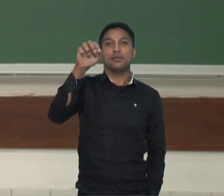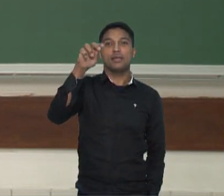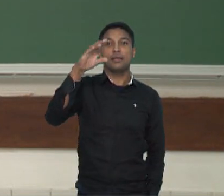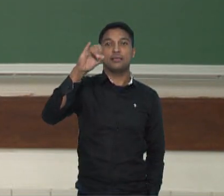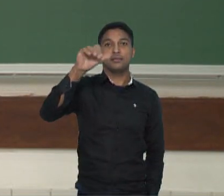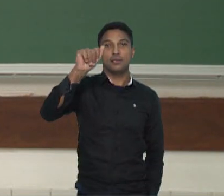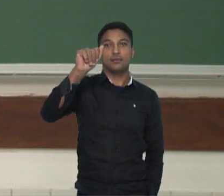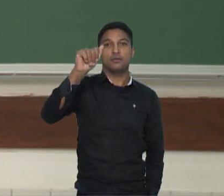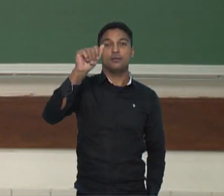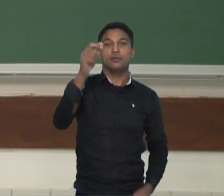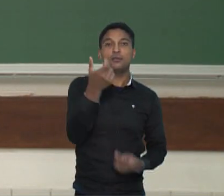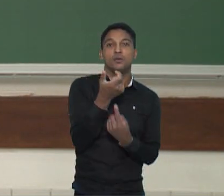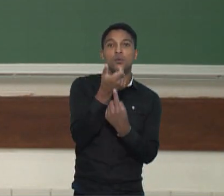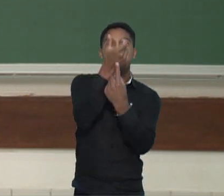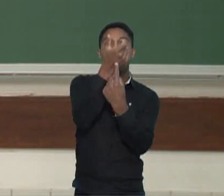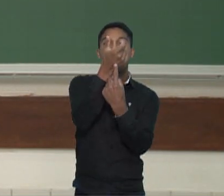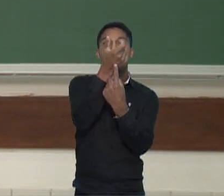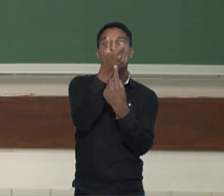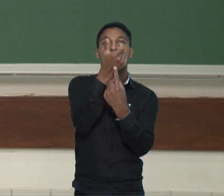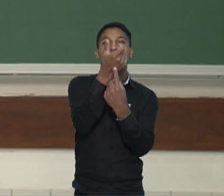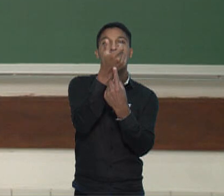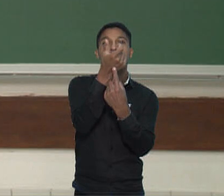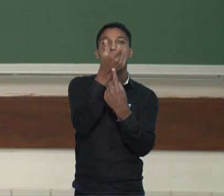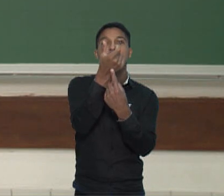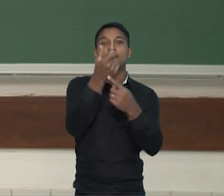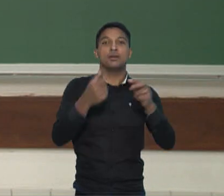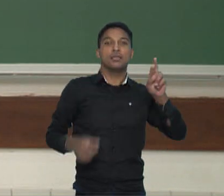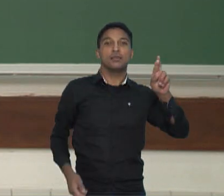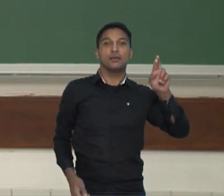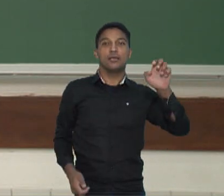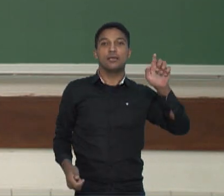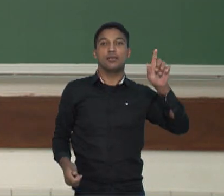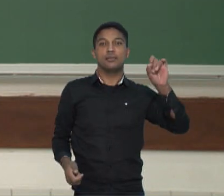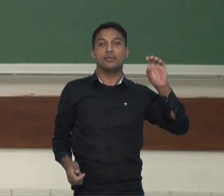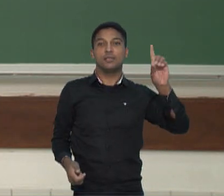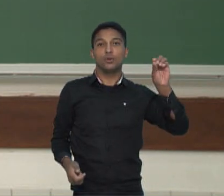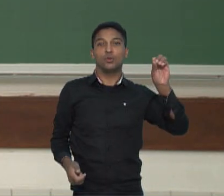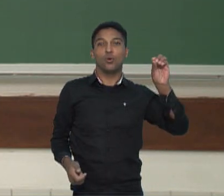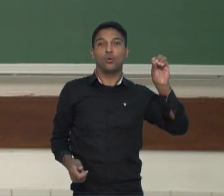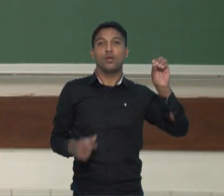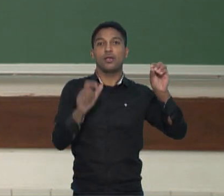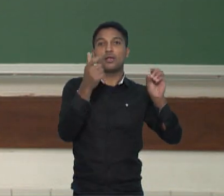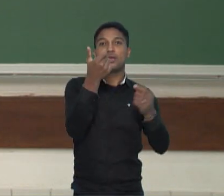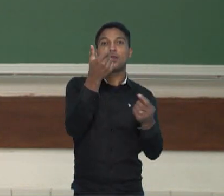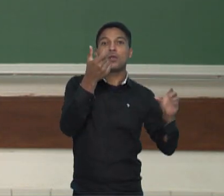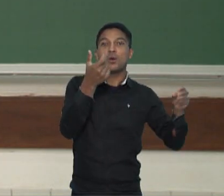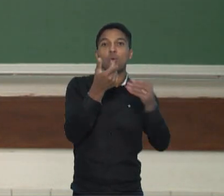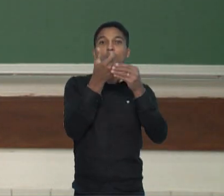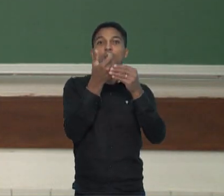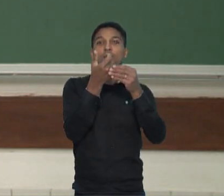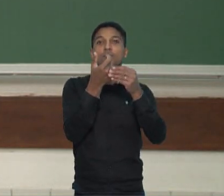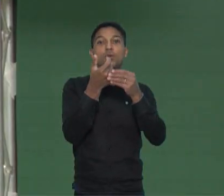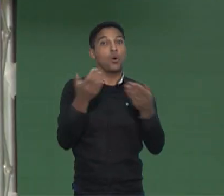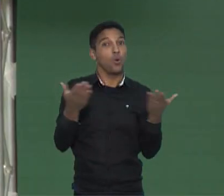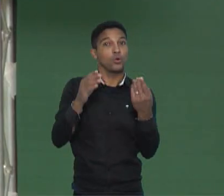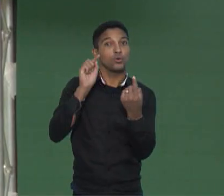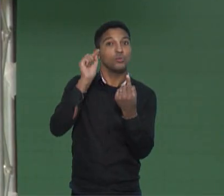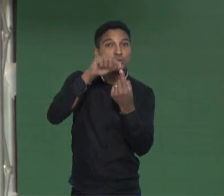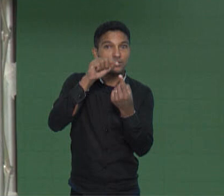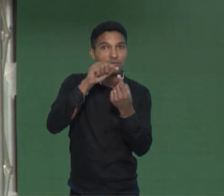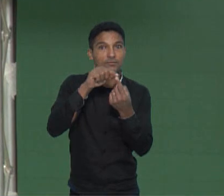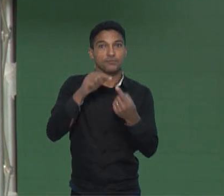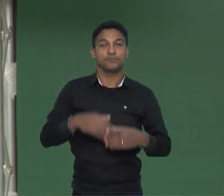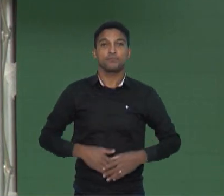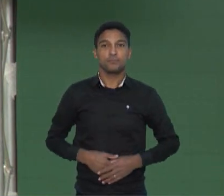da filmagem, colorida, origem, Brasil, ano de produção, 2017,